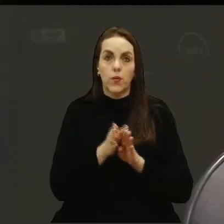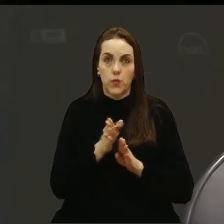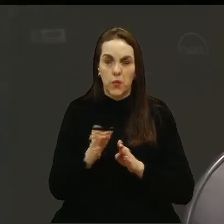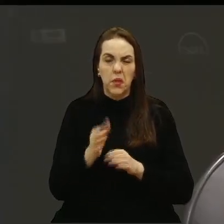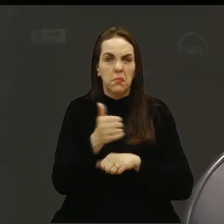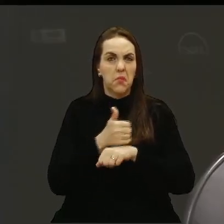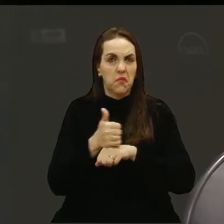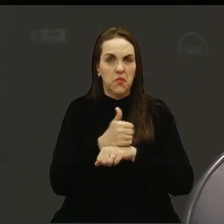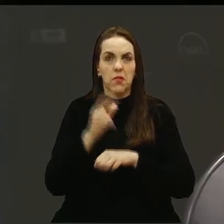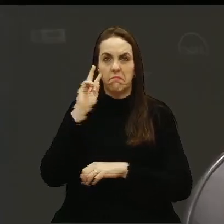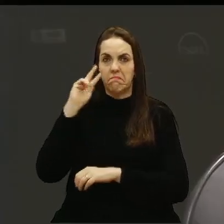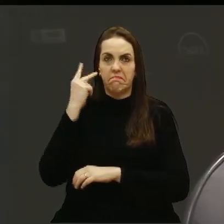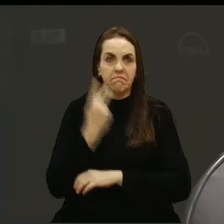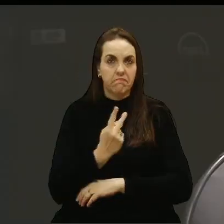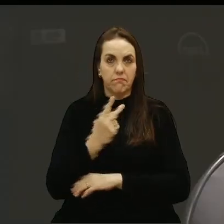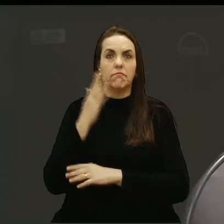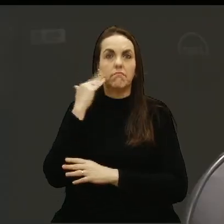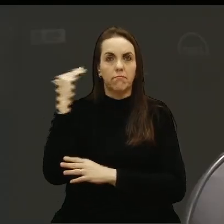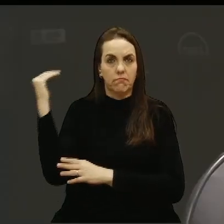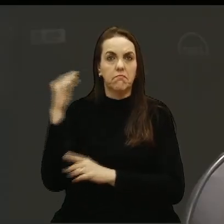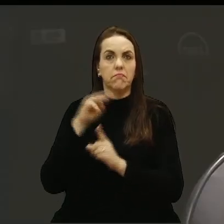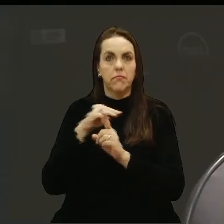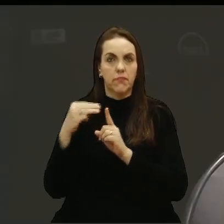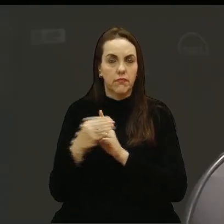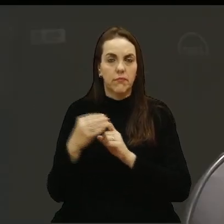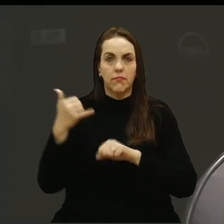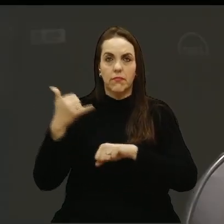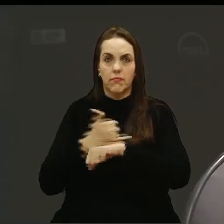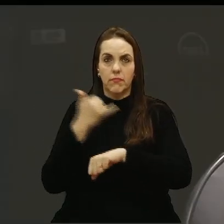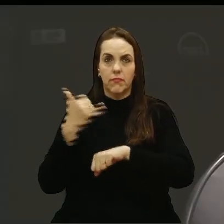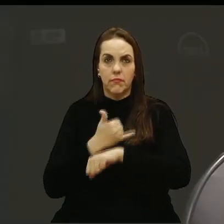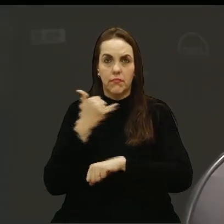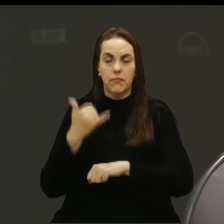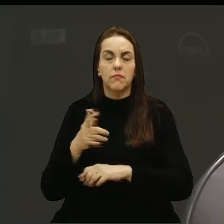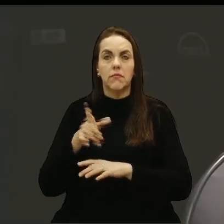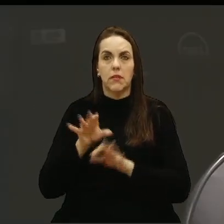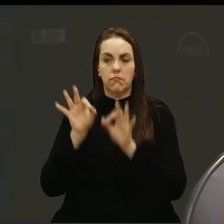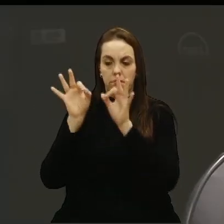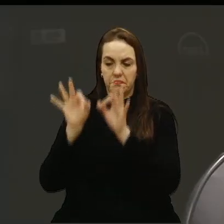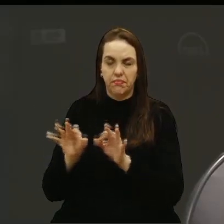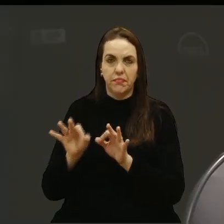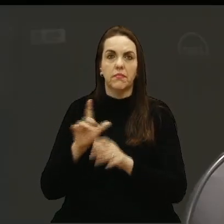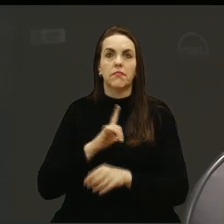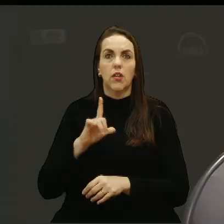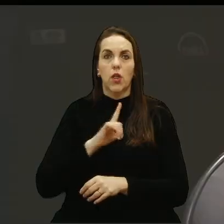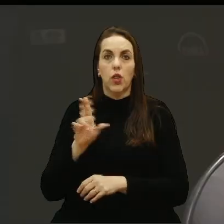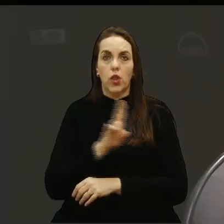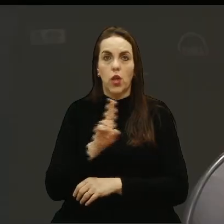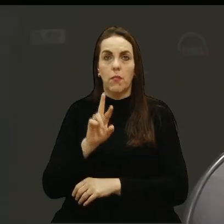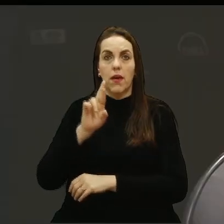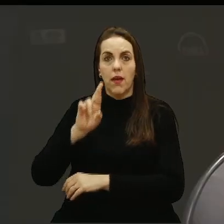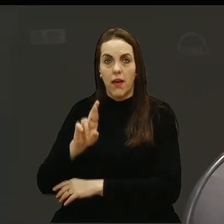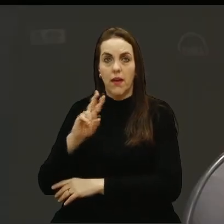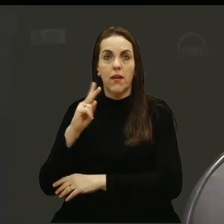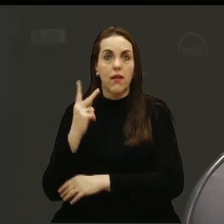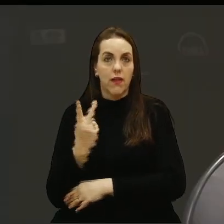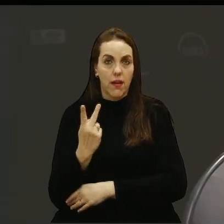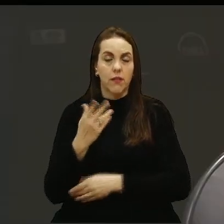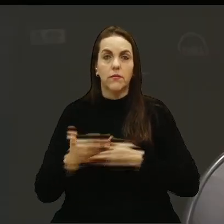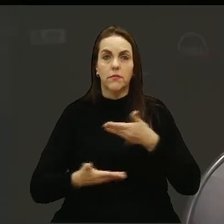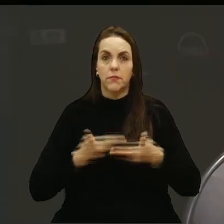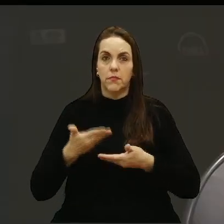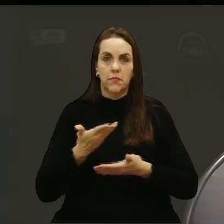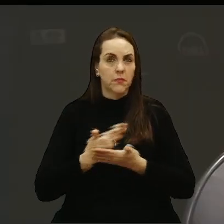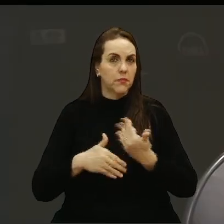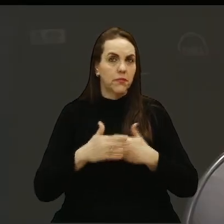reconhecido pelo mercado, em especial no ramo da metalurgia, faz jus ao nome Recursos Humanos, atendendo com dignidade todos os